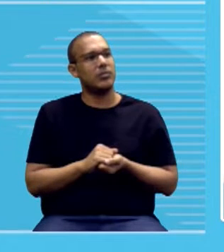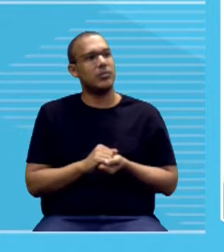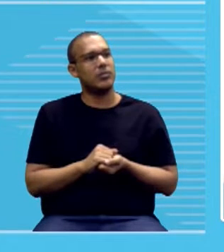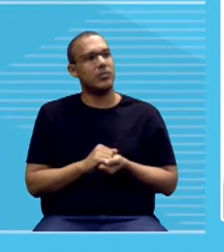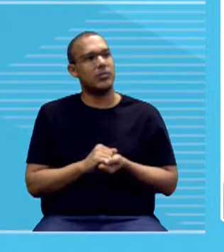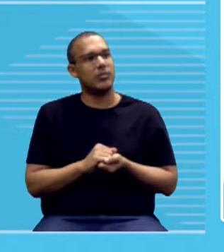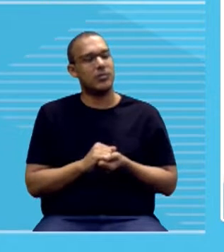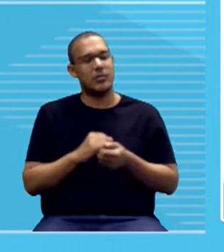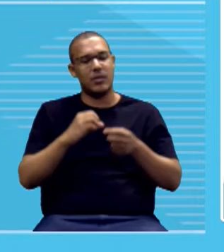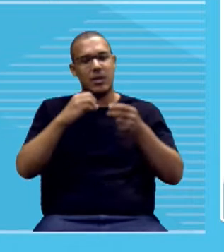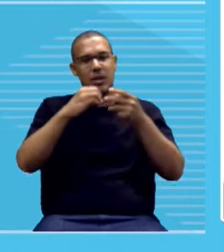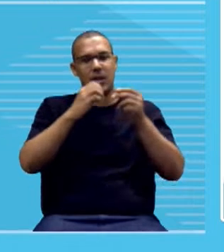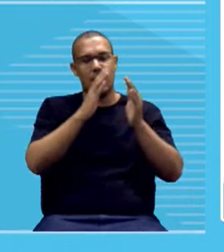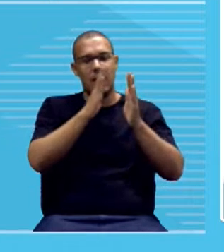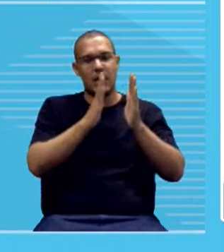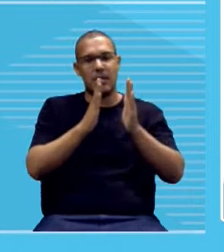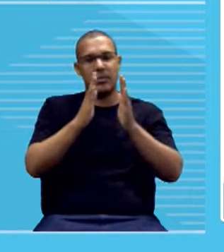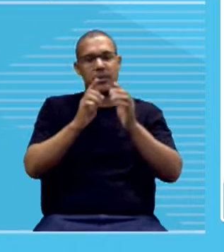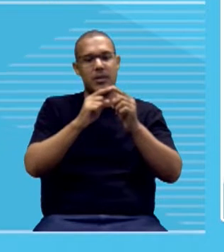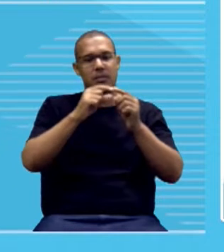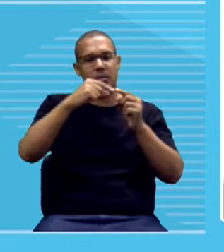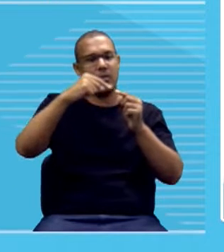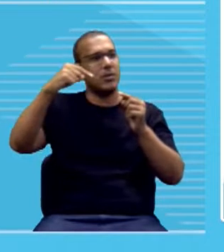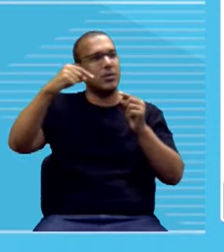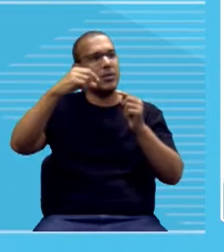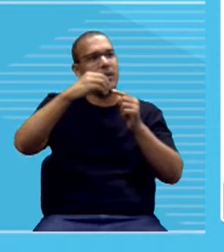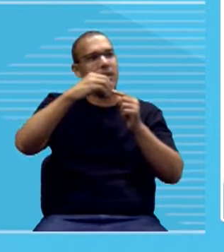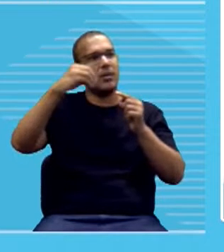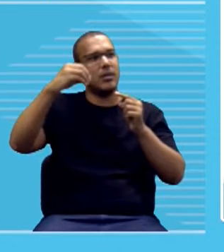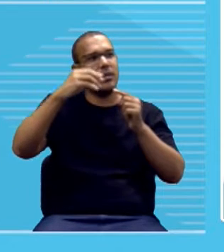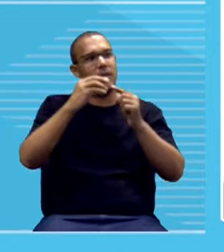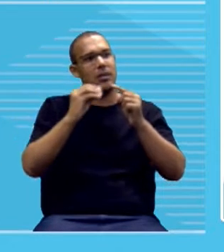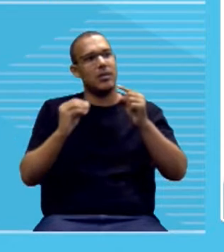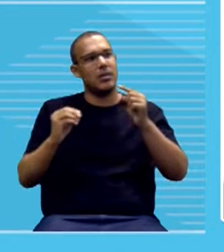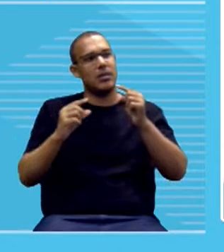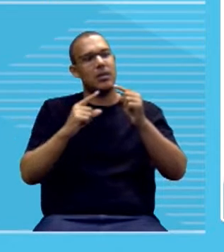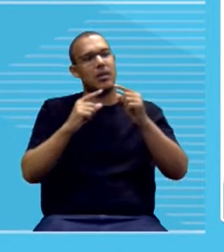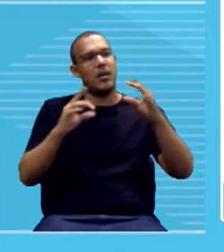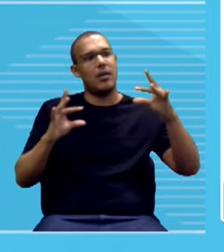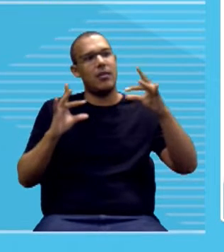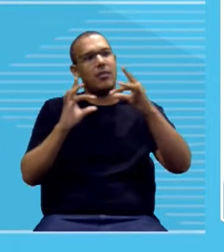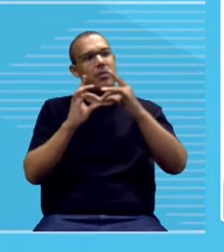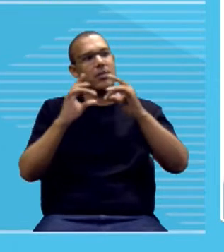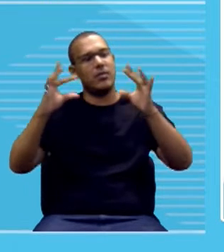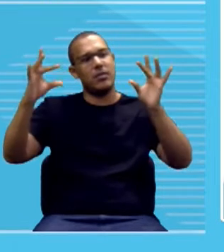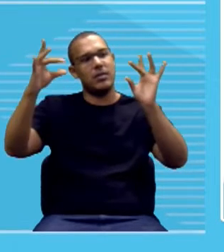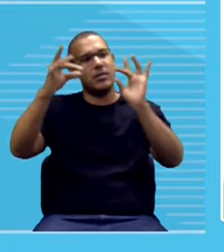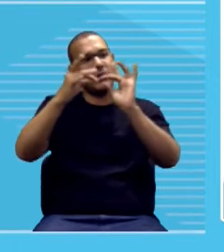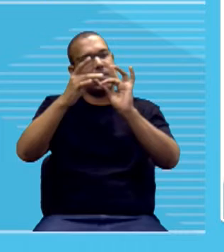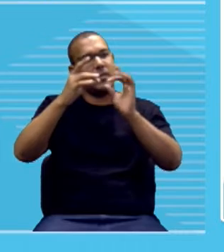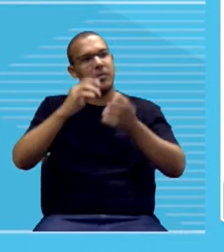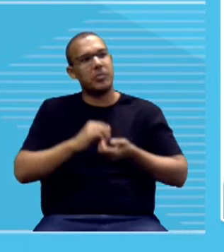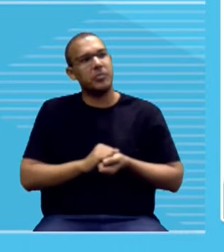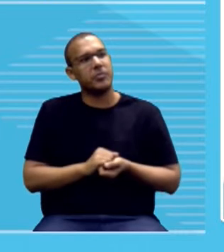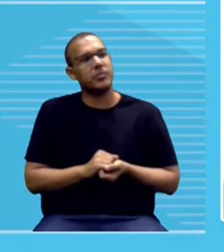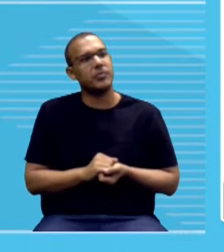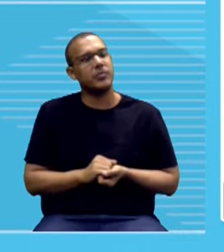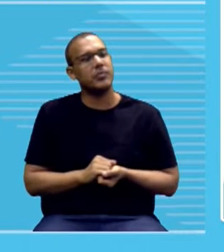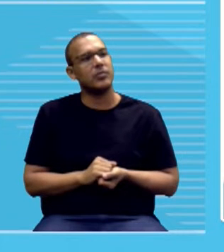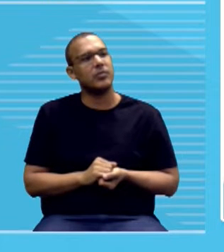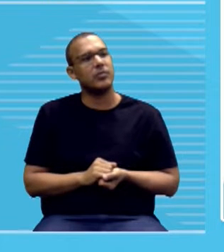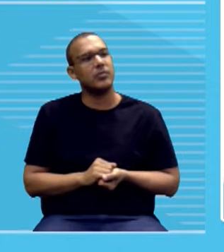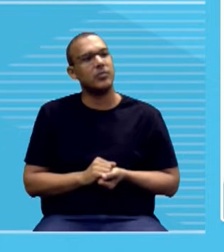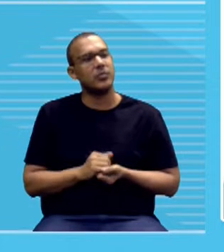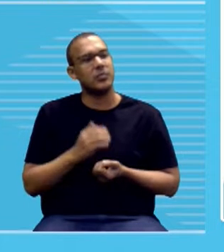as partes dele vão colidir com esses, que vai quebrar e vai colidir com o resto. E essa pequena